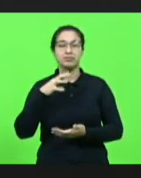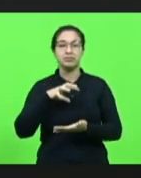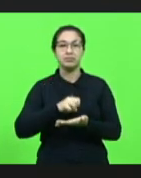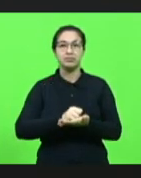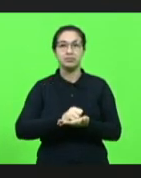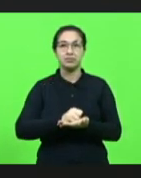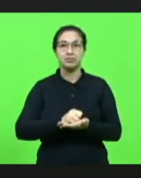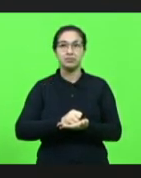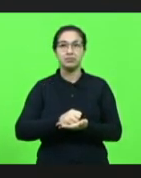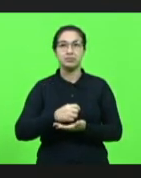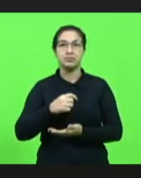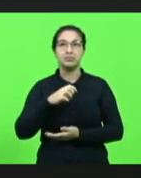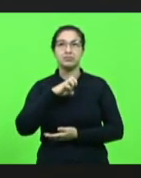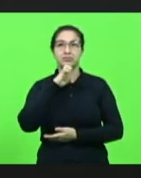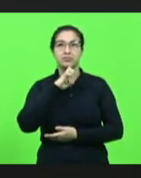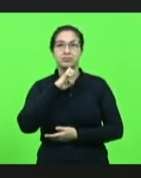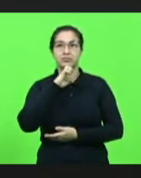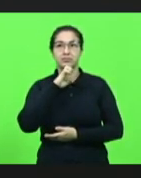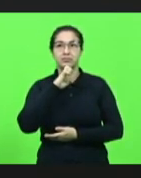nosso deputado Felipe Estevão.